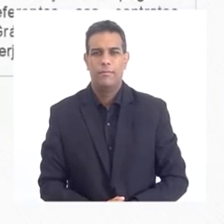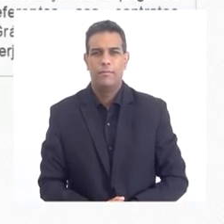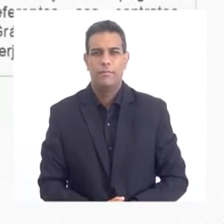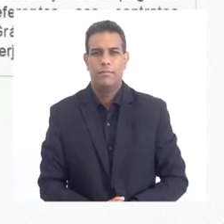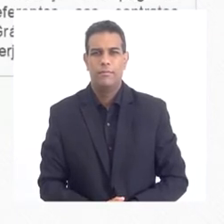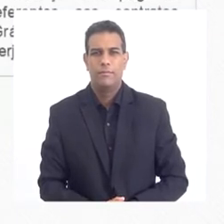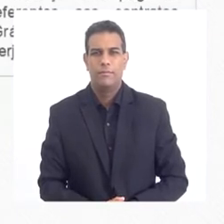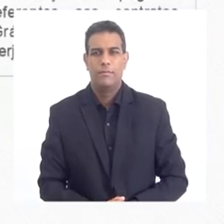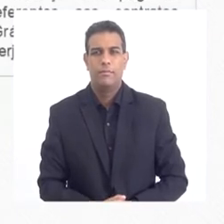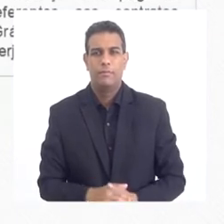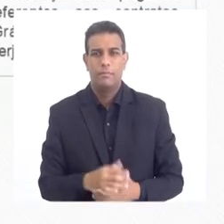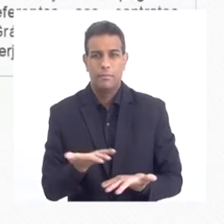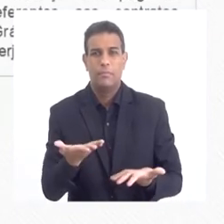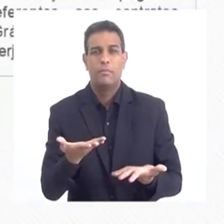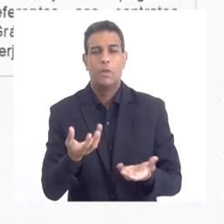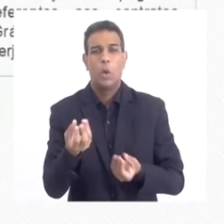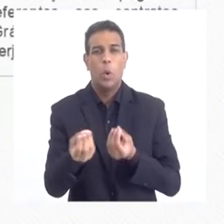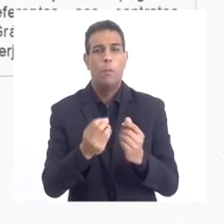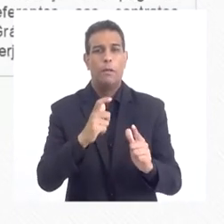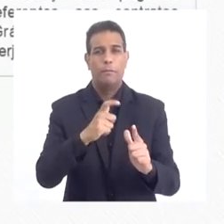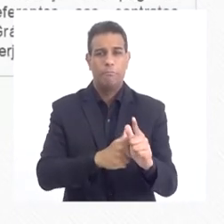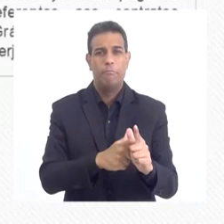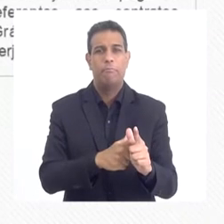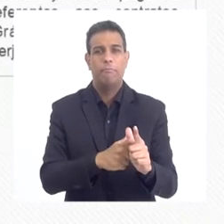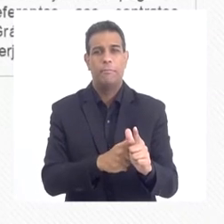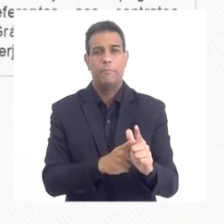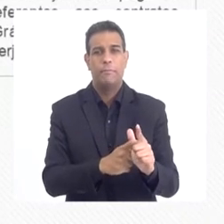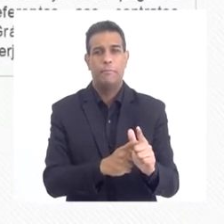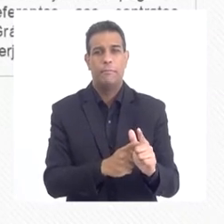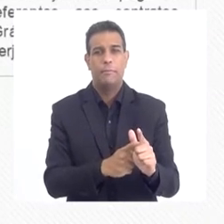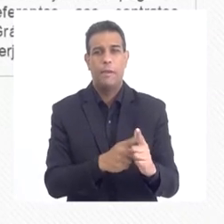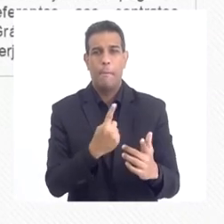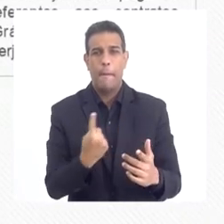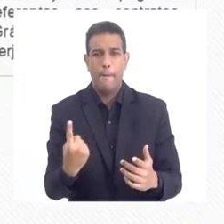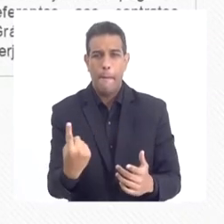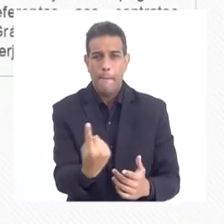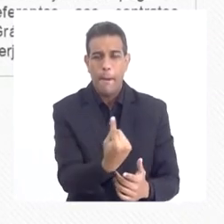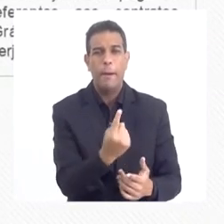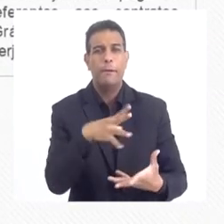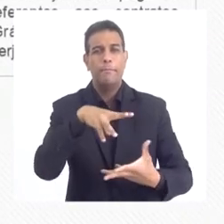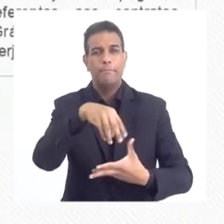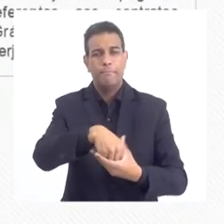reais. O serviço da dívida por credor, né, que seria de cada um.